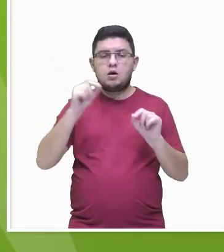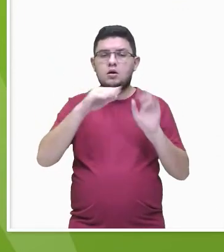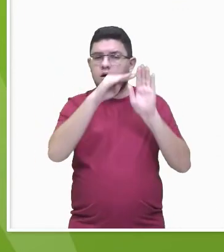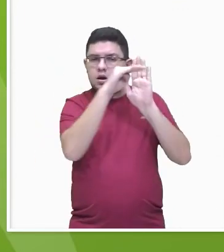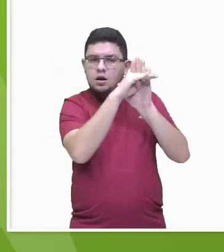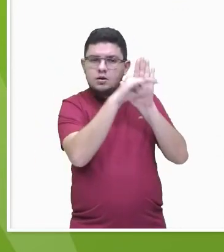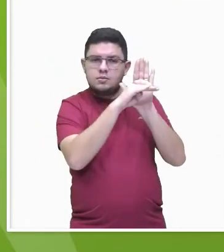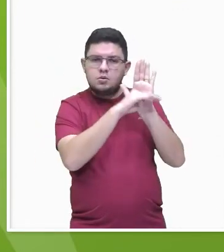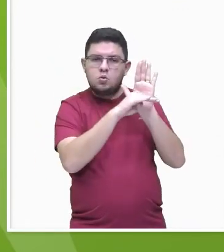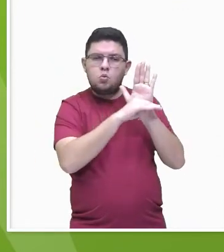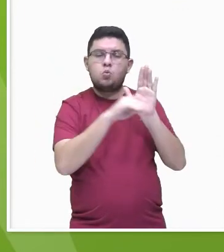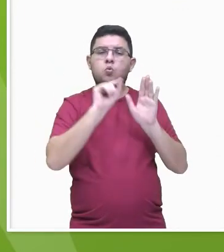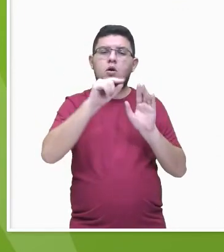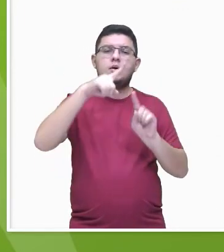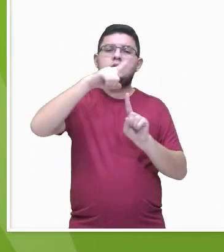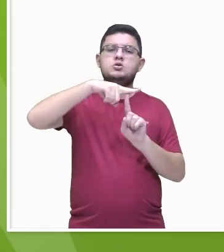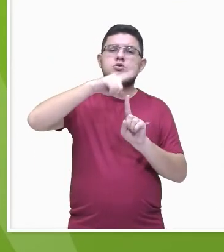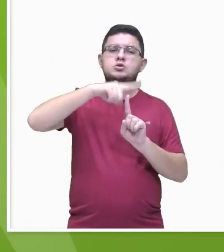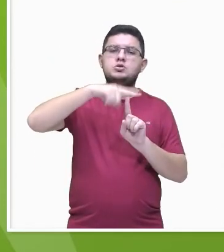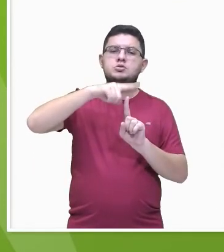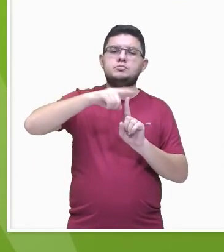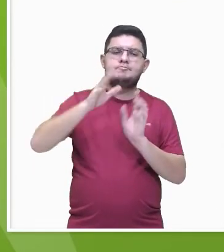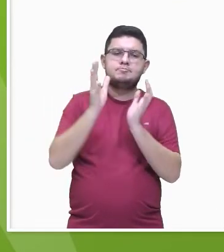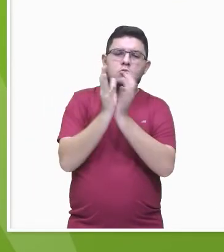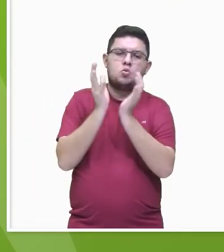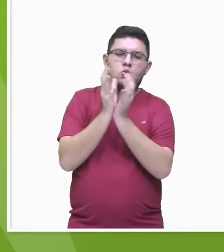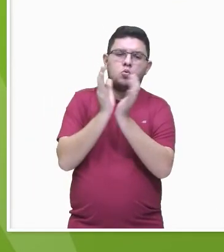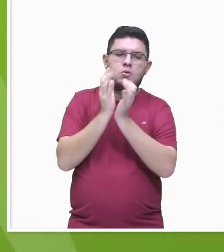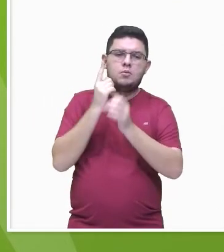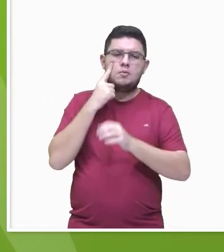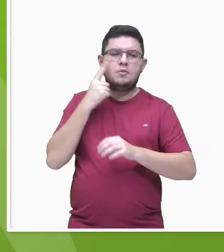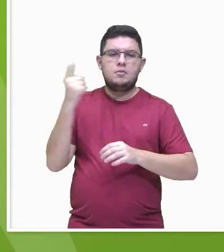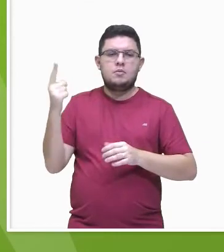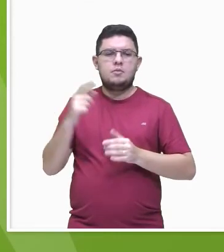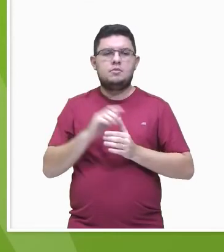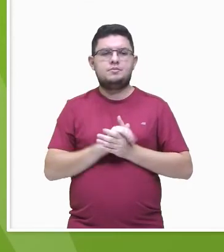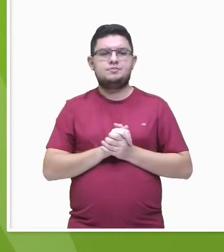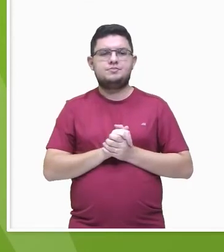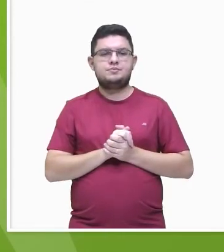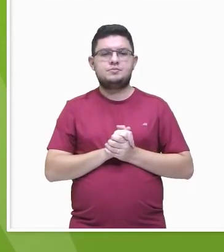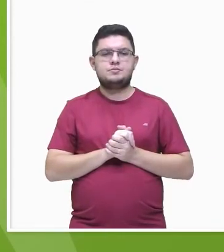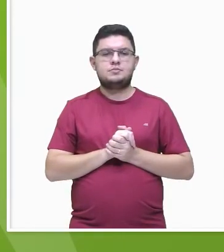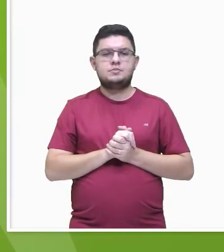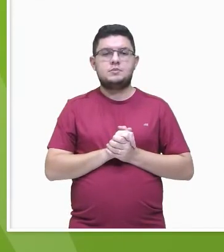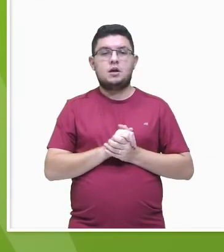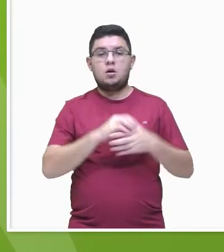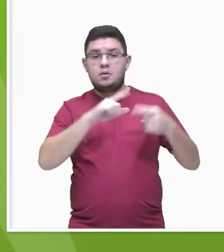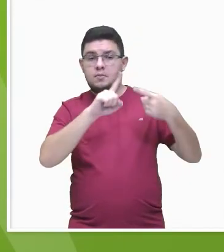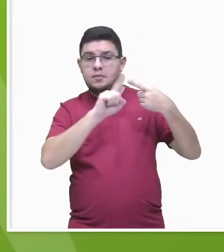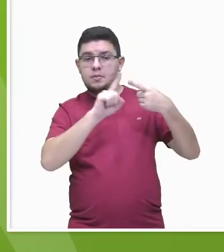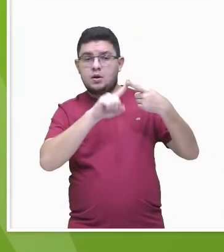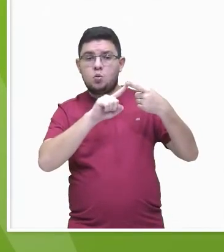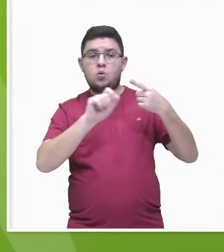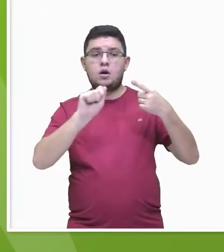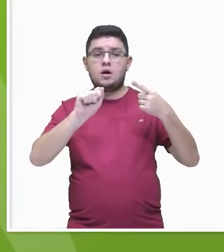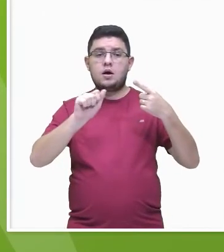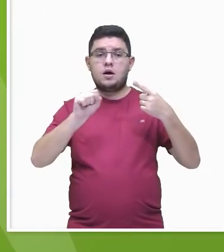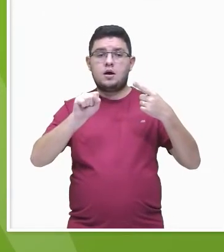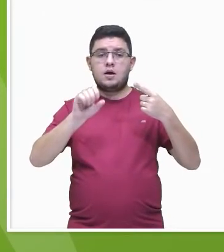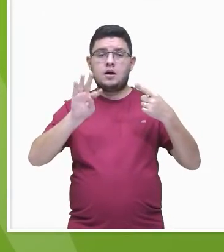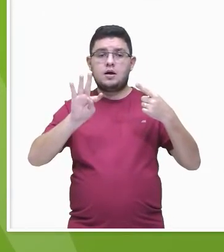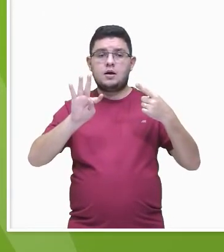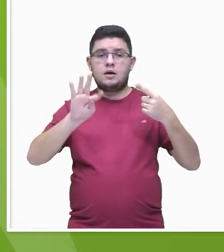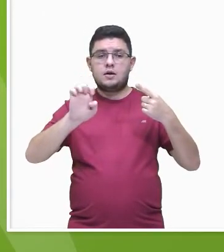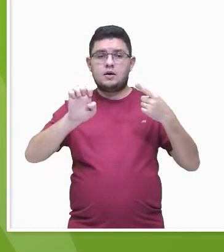dos equinodermos. Olha aí a nossa imagem. Então, olha só, a gente está observando agora o primeiro grupo, é o